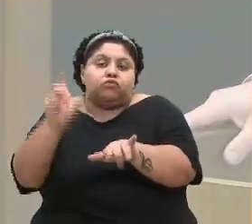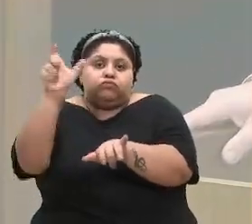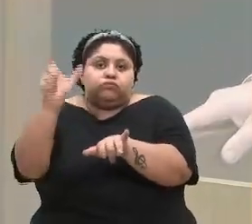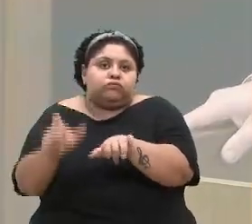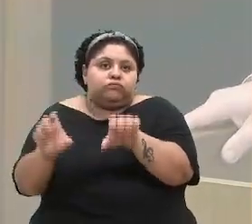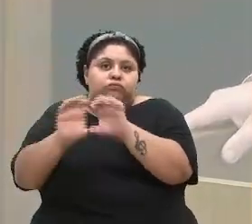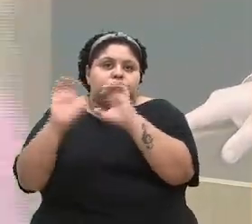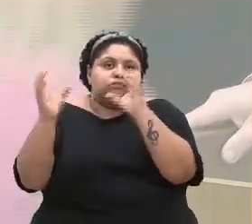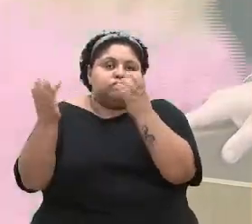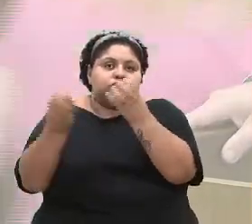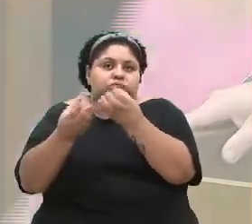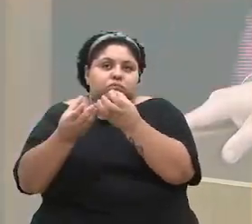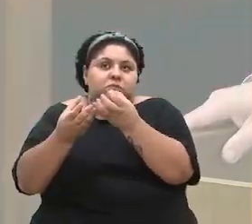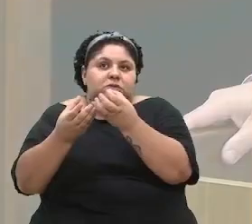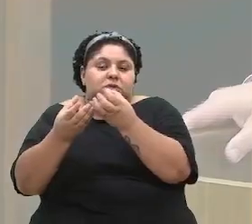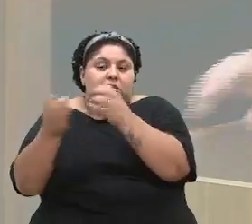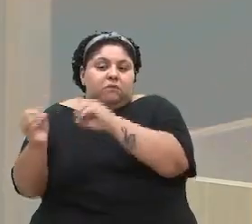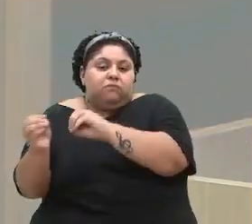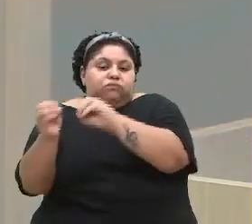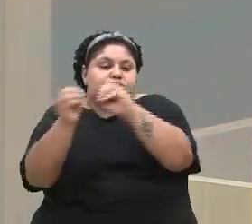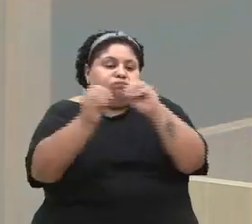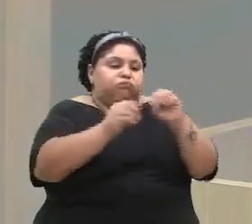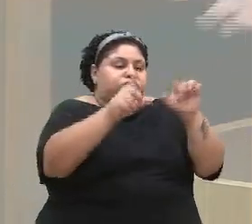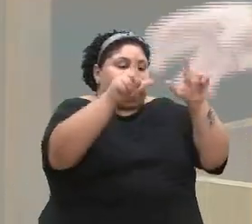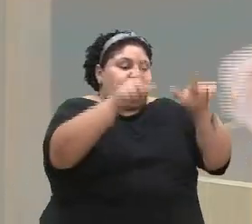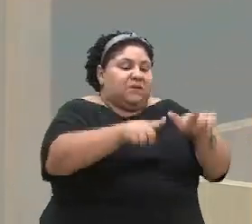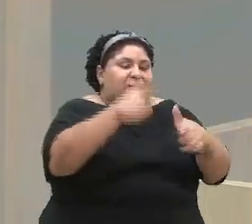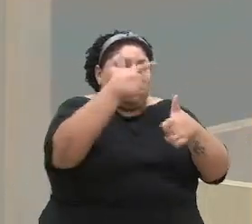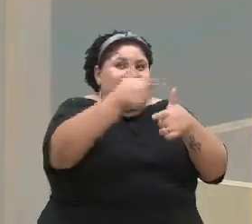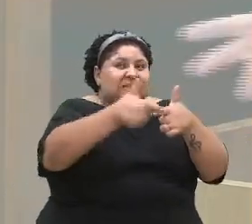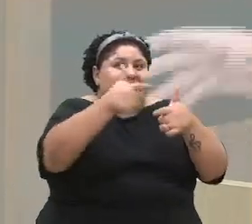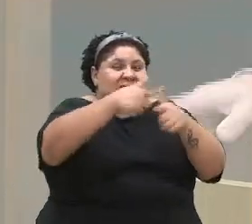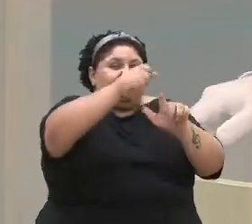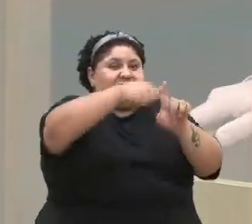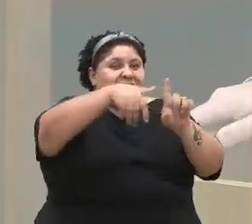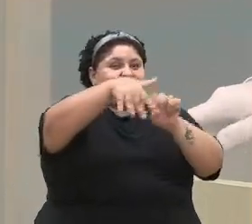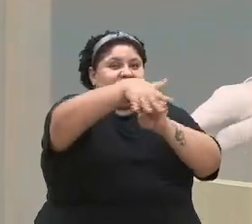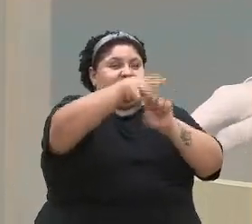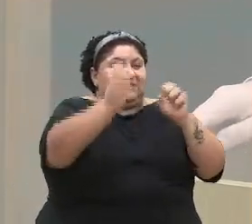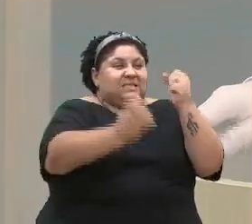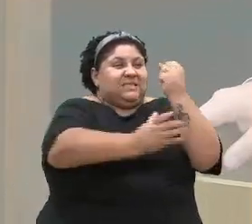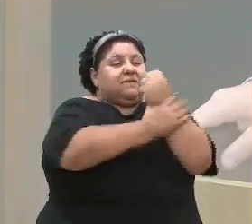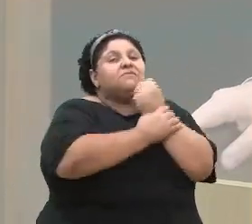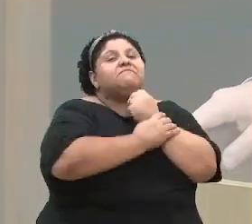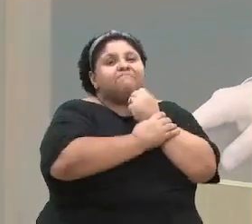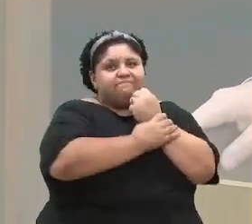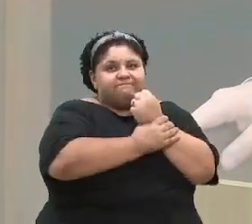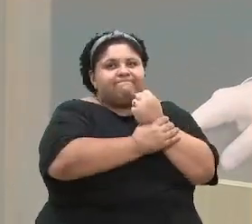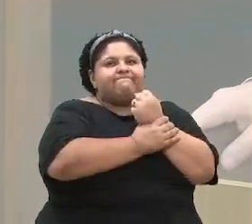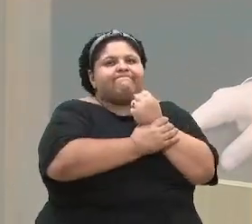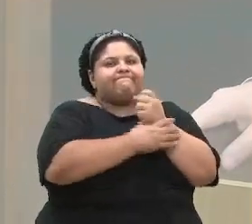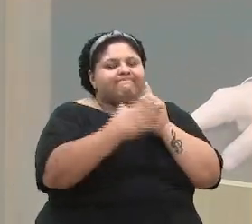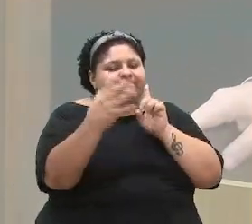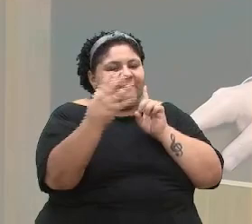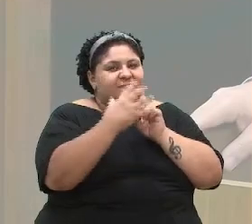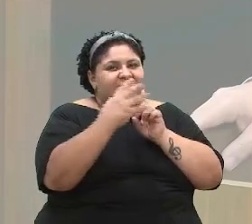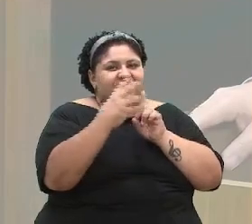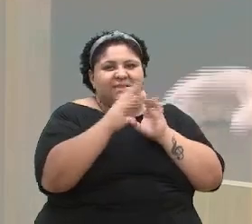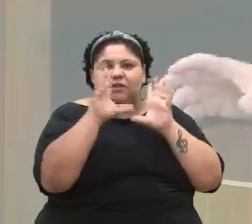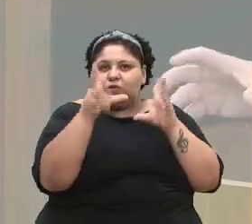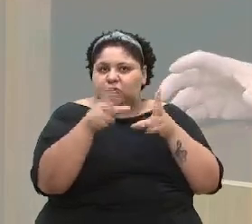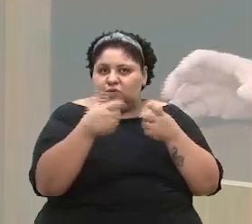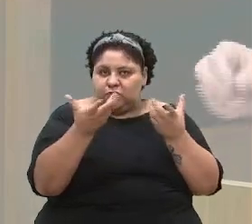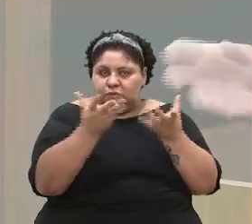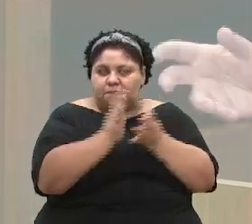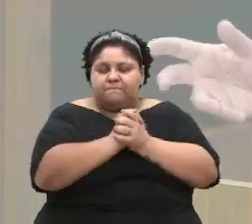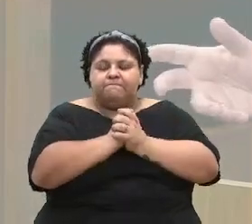comunidade passa a ser uma área degradada e com problemas sociais, problemas de segurança que acaba afetando a todos.